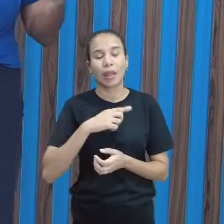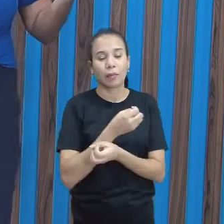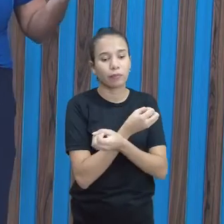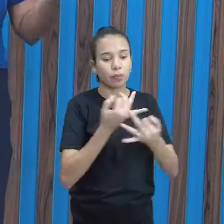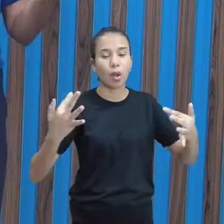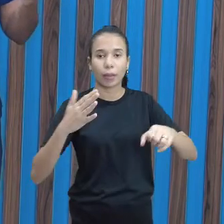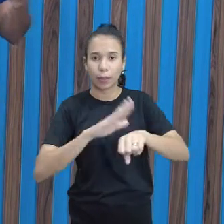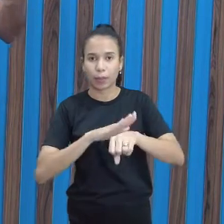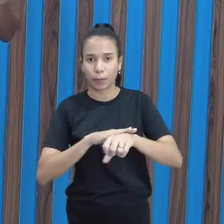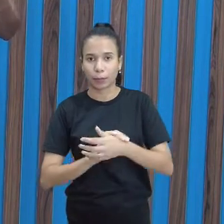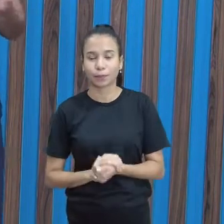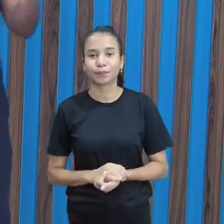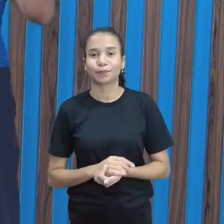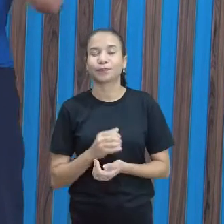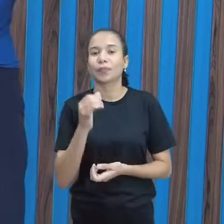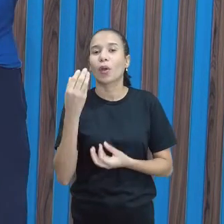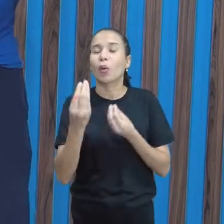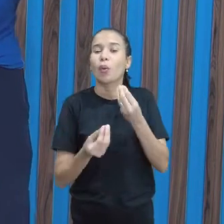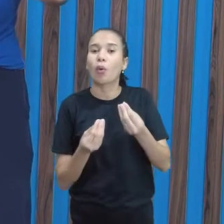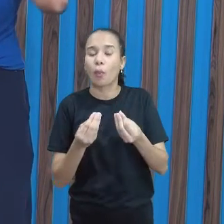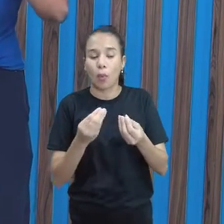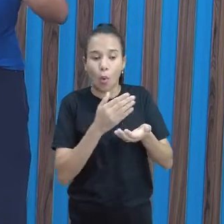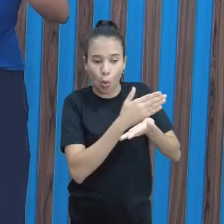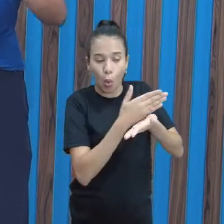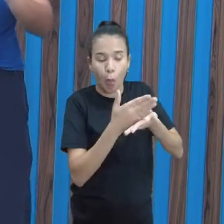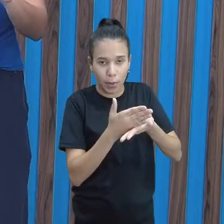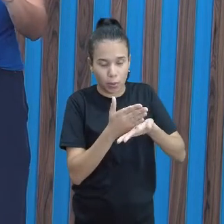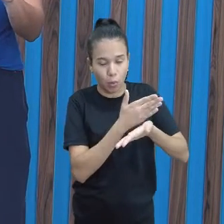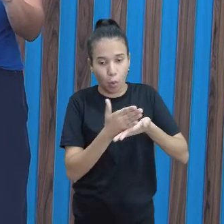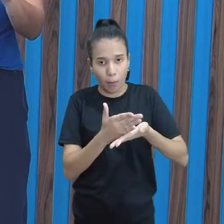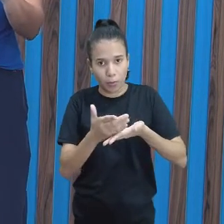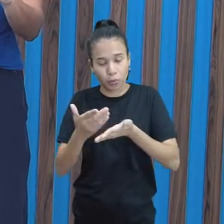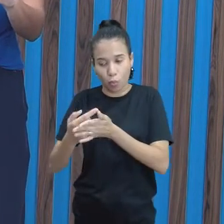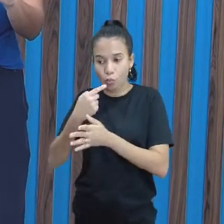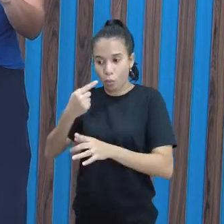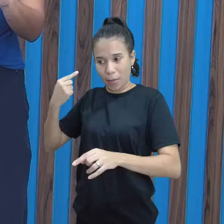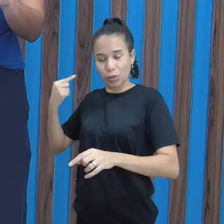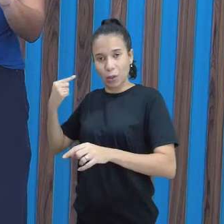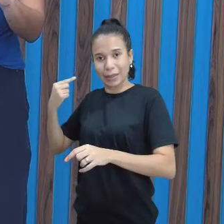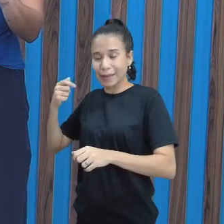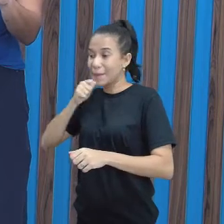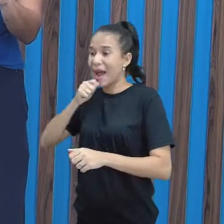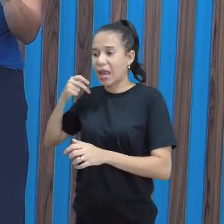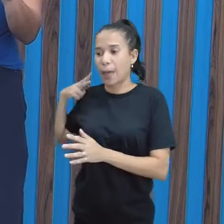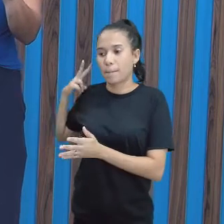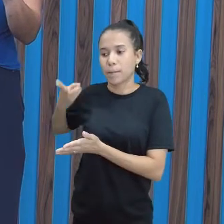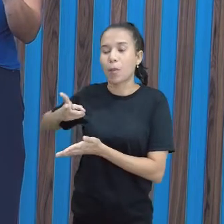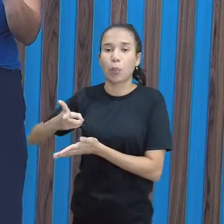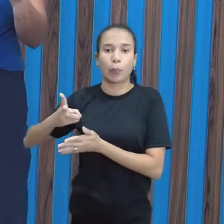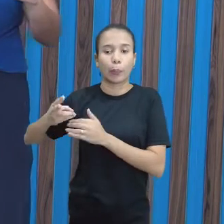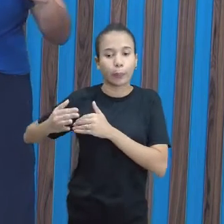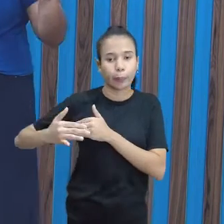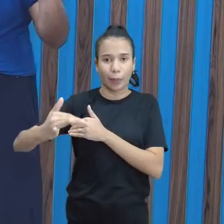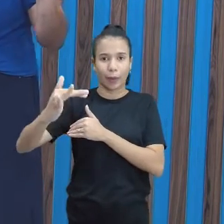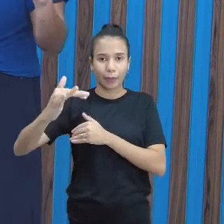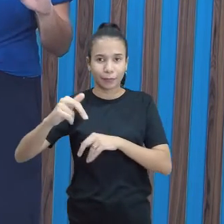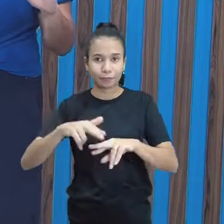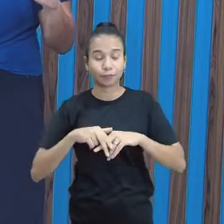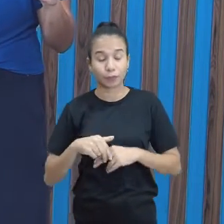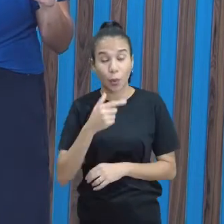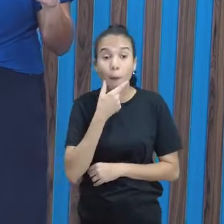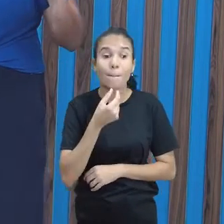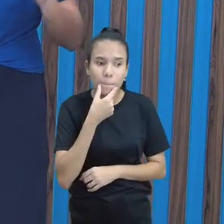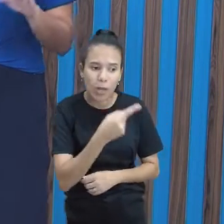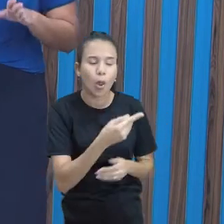marcos temporais, né? É uma ação que começou antes da minha fala, não foi concluída e se perdura. Então, ó,